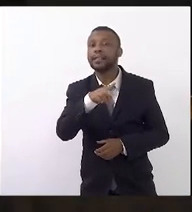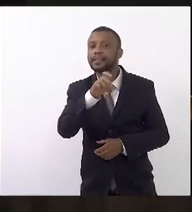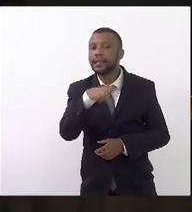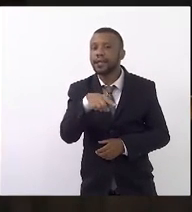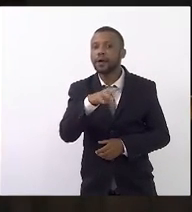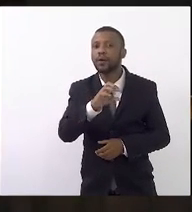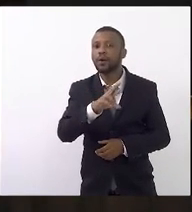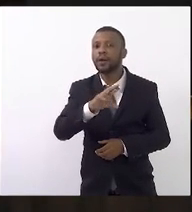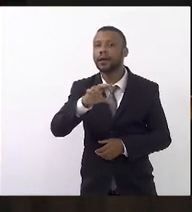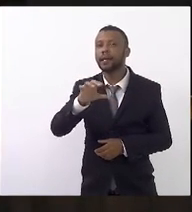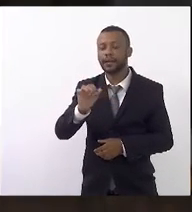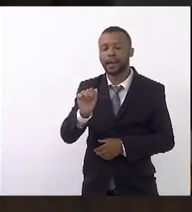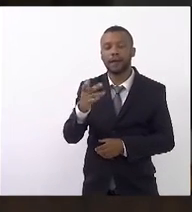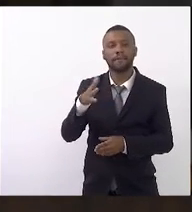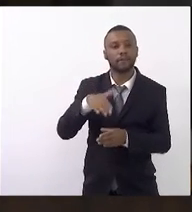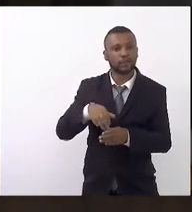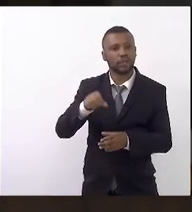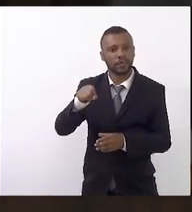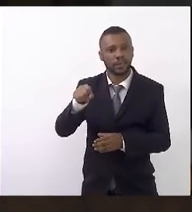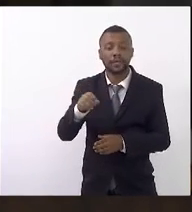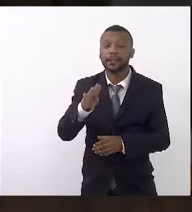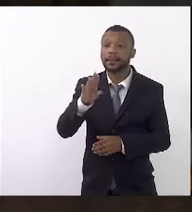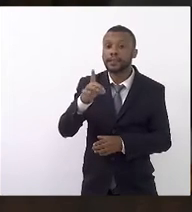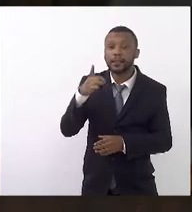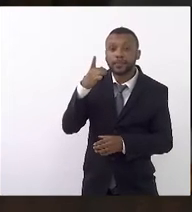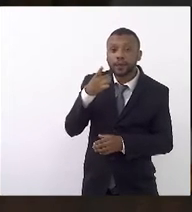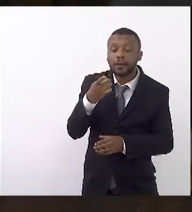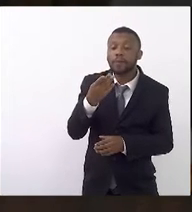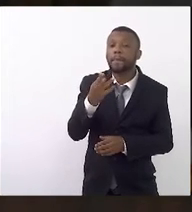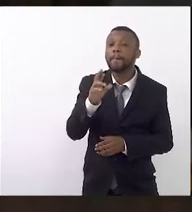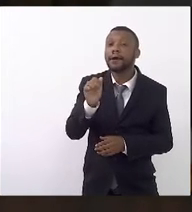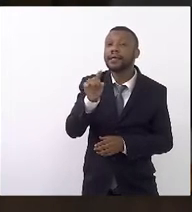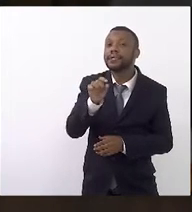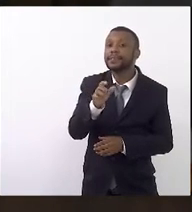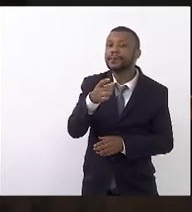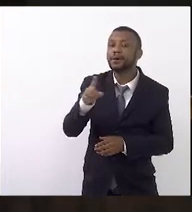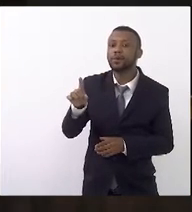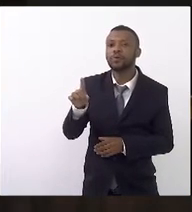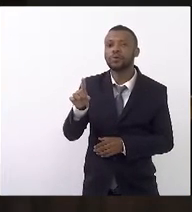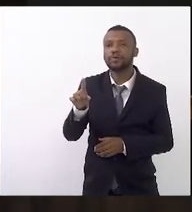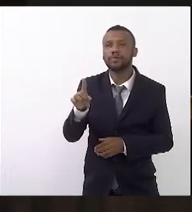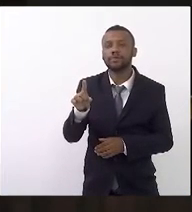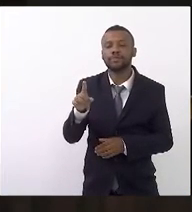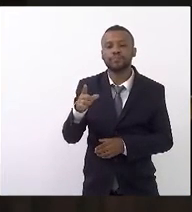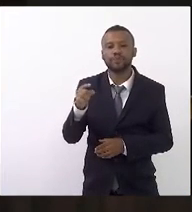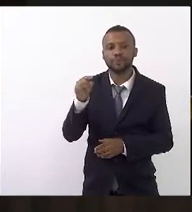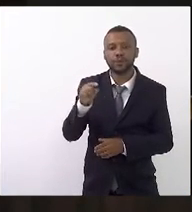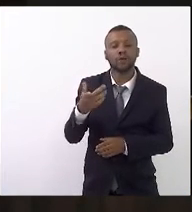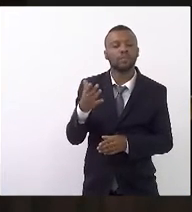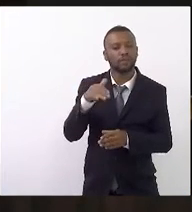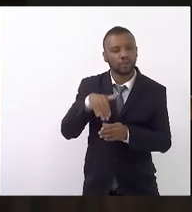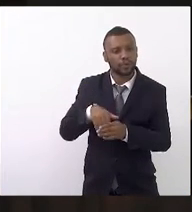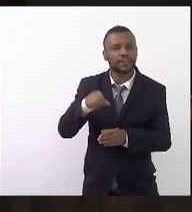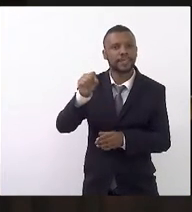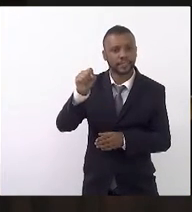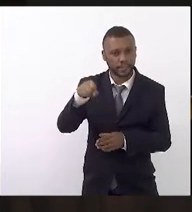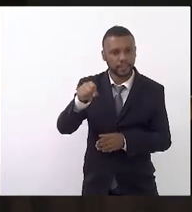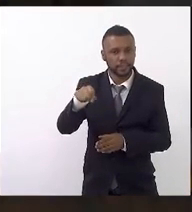sim. Deputado Bebeto, não, Brazão. Deputado Brazão. Deputado Brazão votou sim.